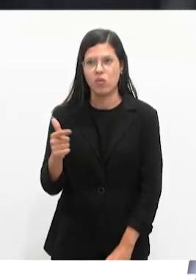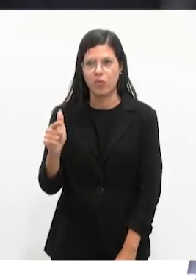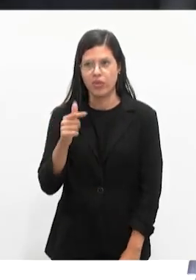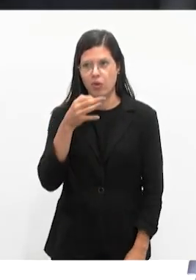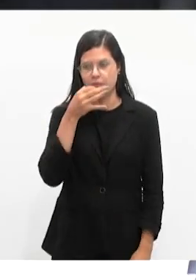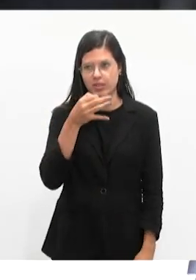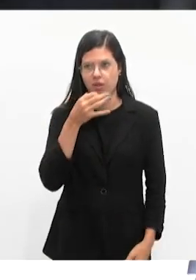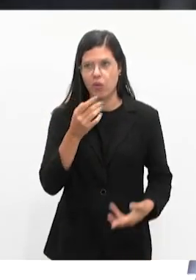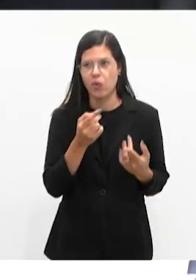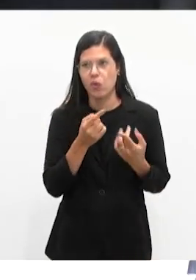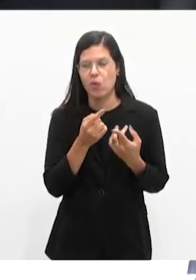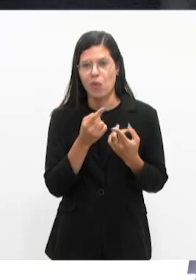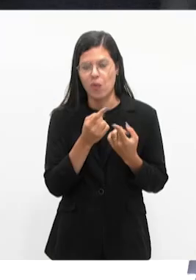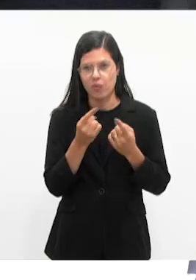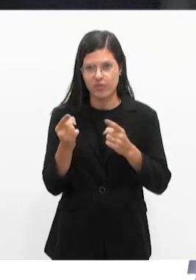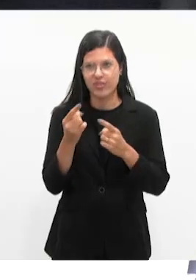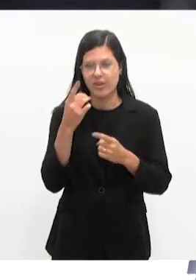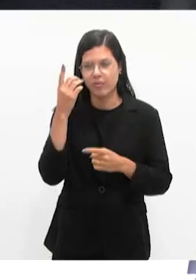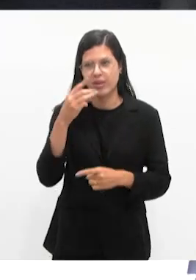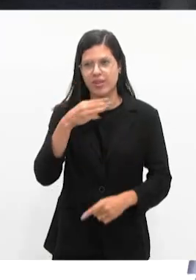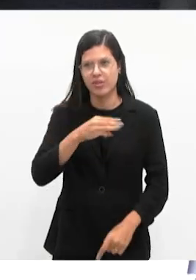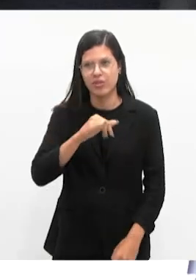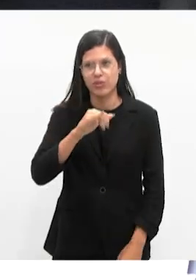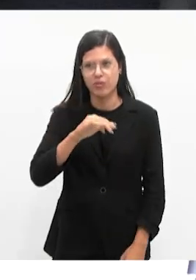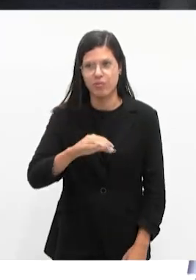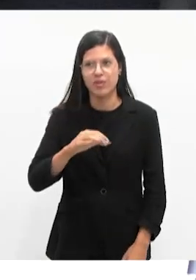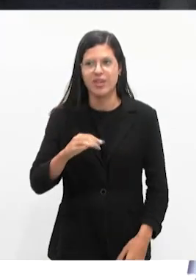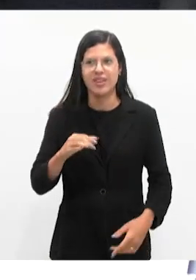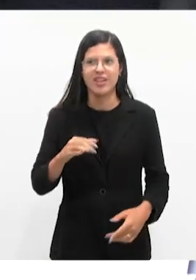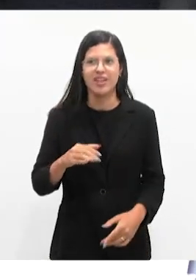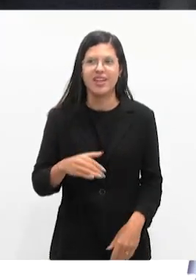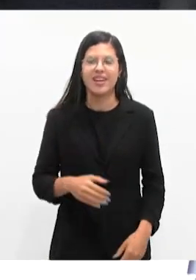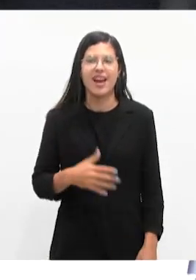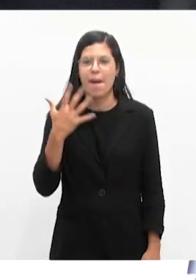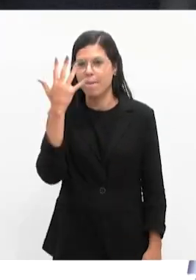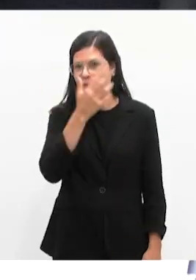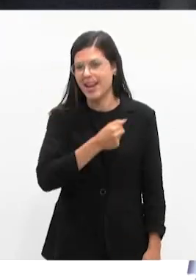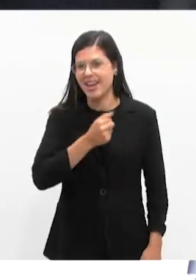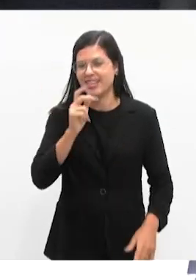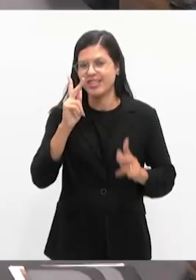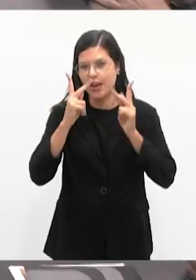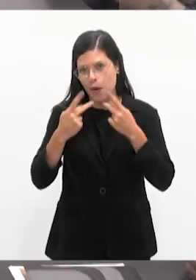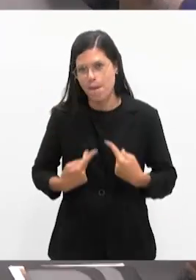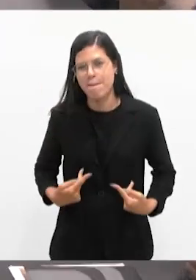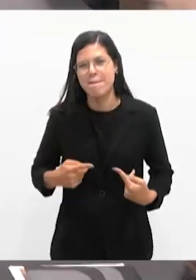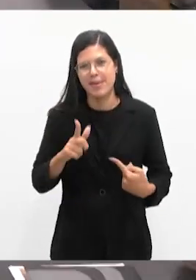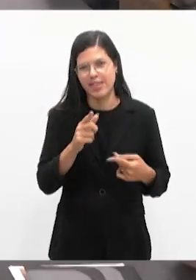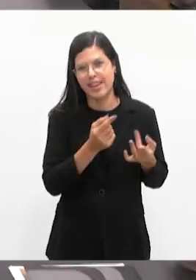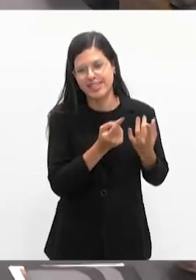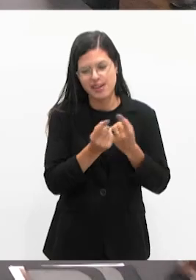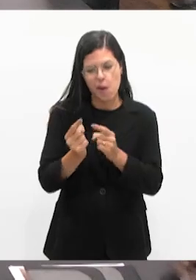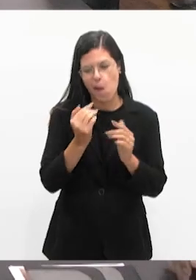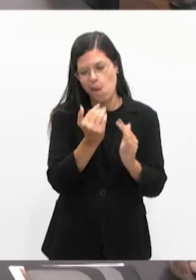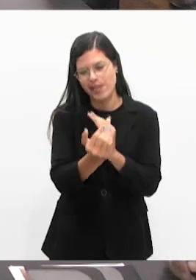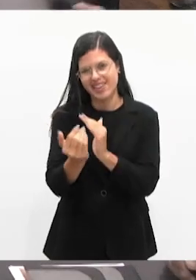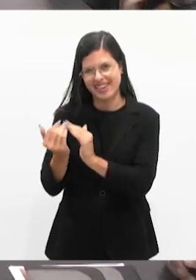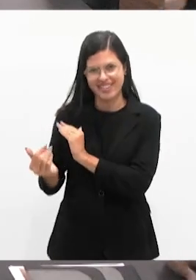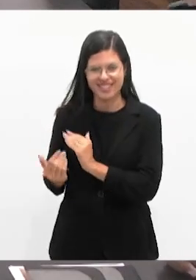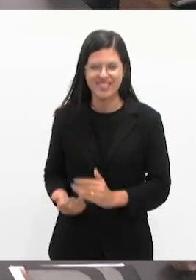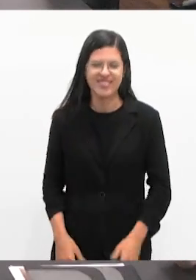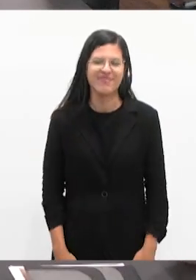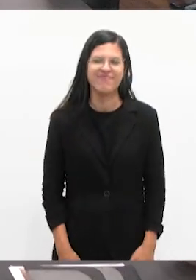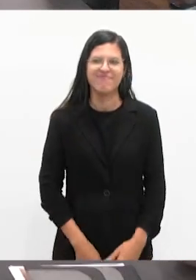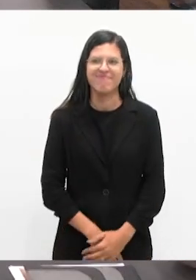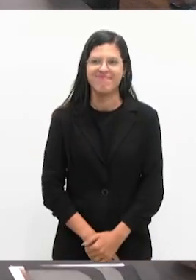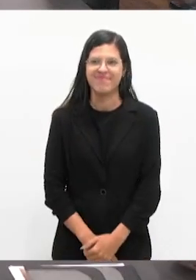Carlos Mink. A beleza do ser humano é ser contraditório. Aê, doutor. Segundo O